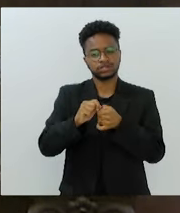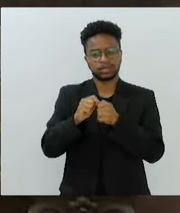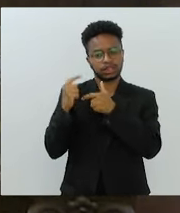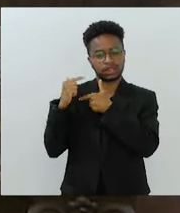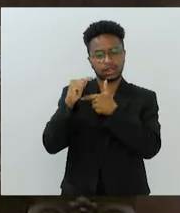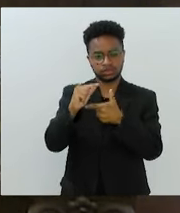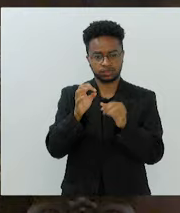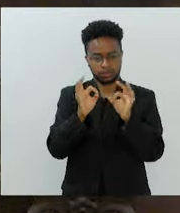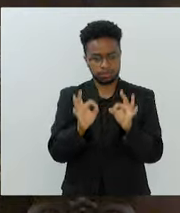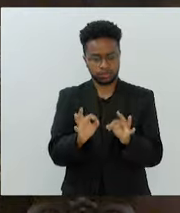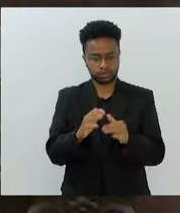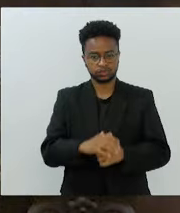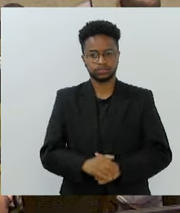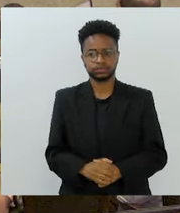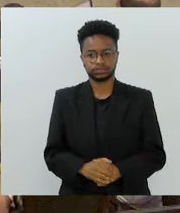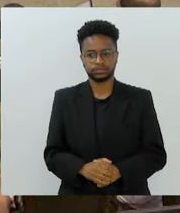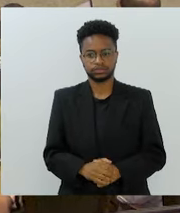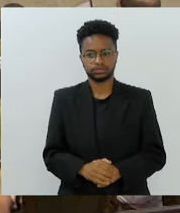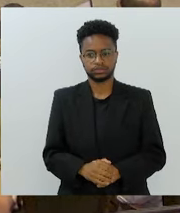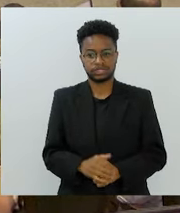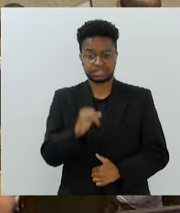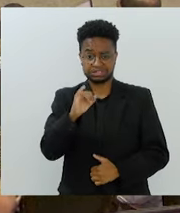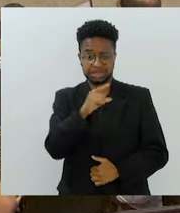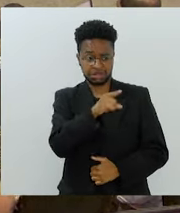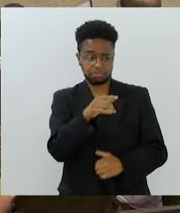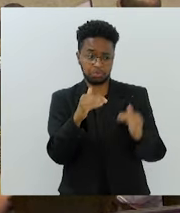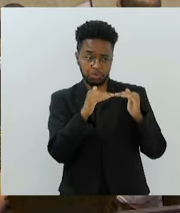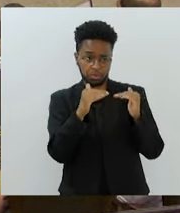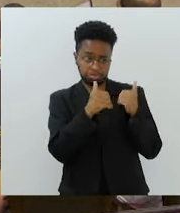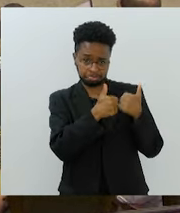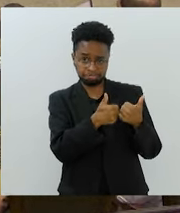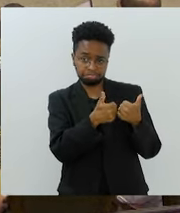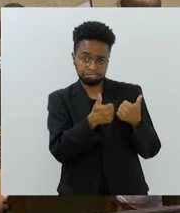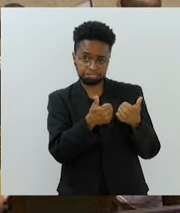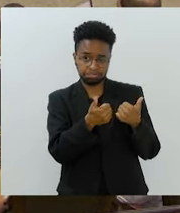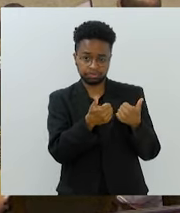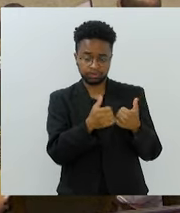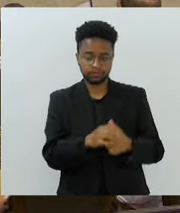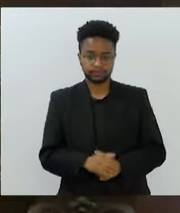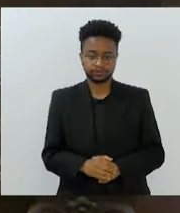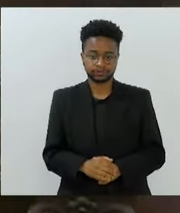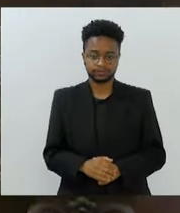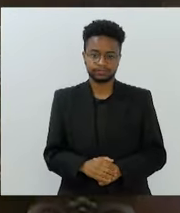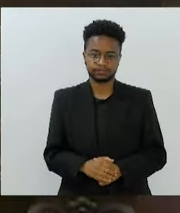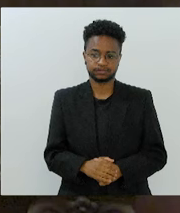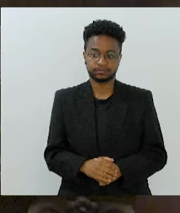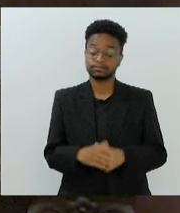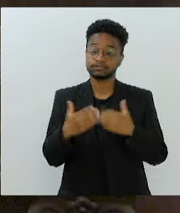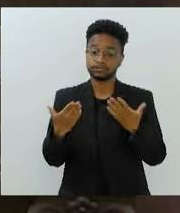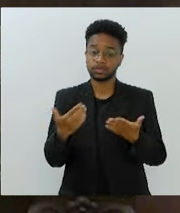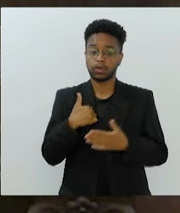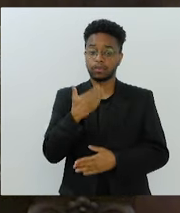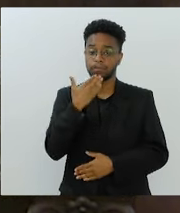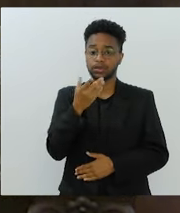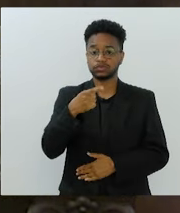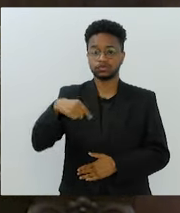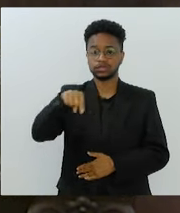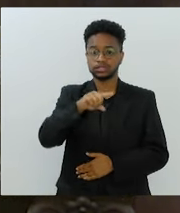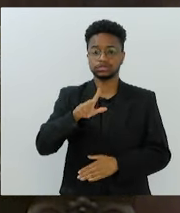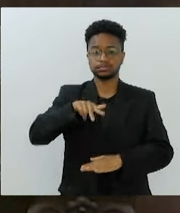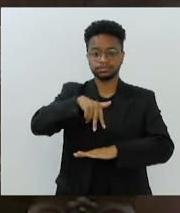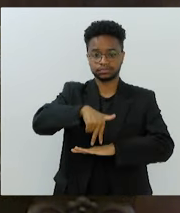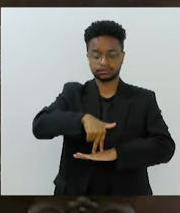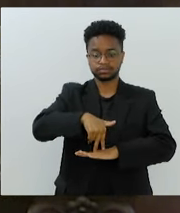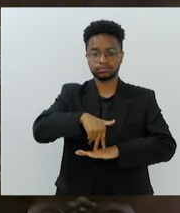o André Trigueiro não se opuser, não se opõe. Então, peço a todos que se coloquem em posição